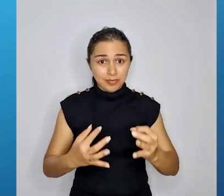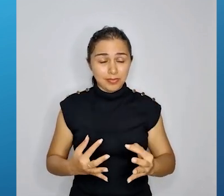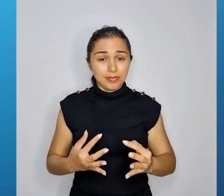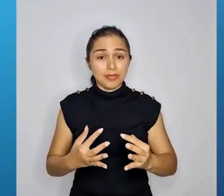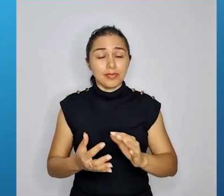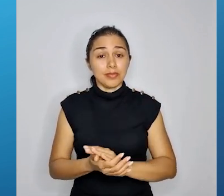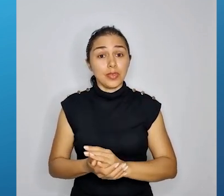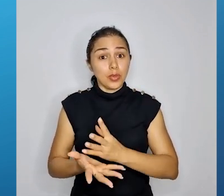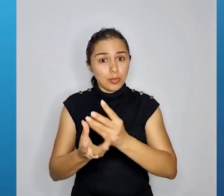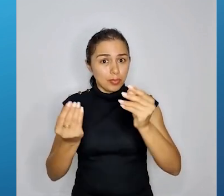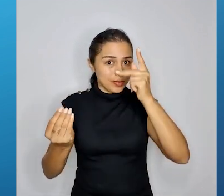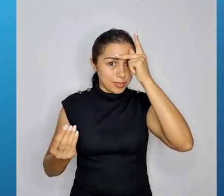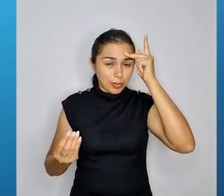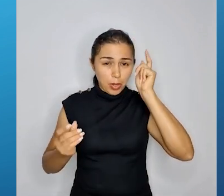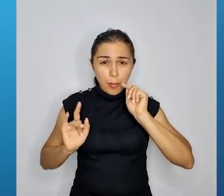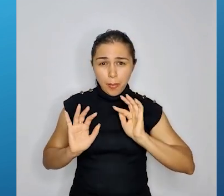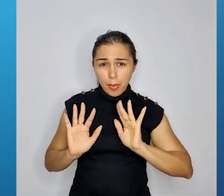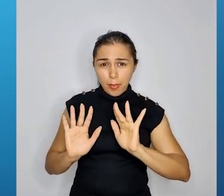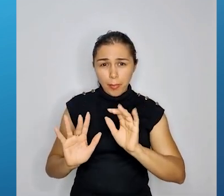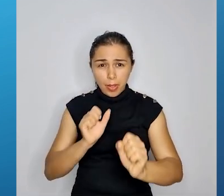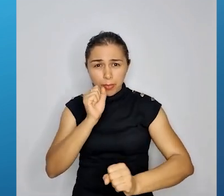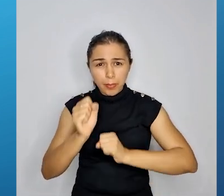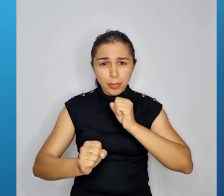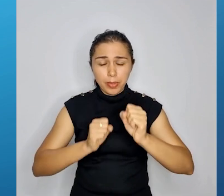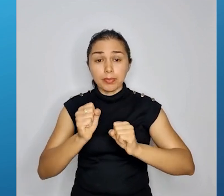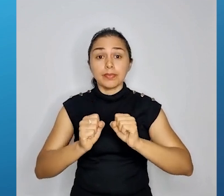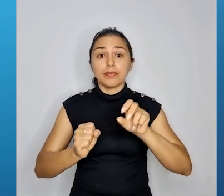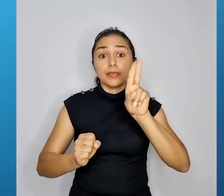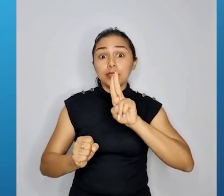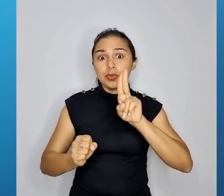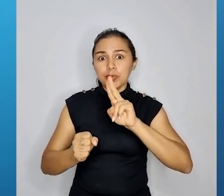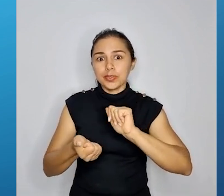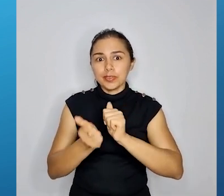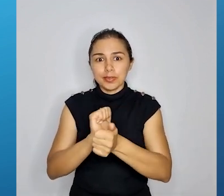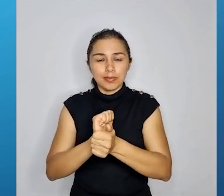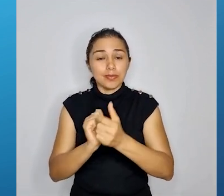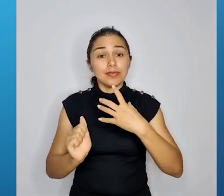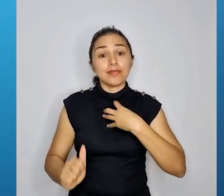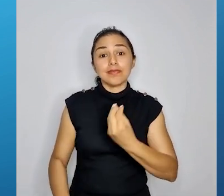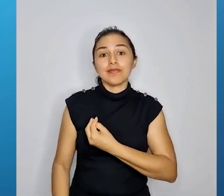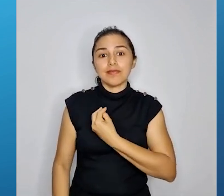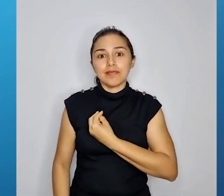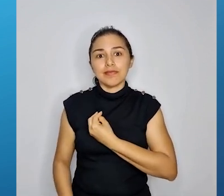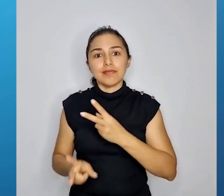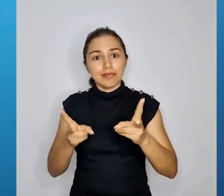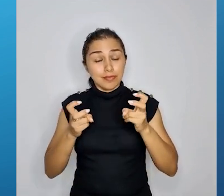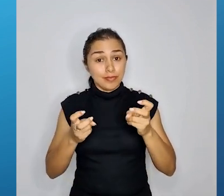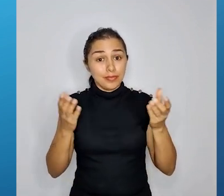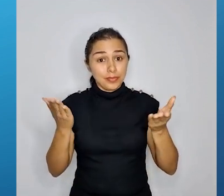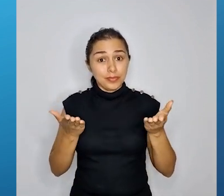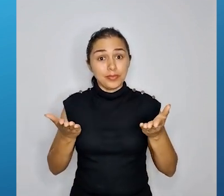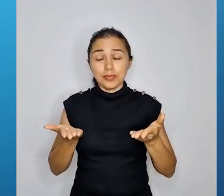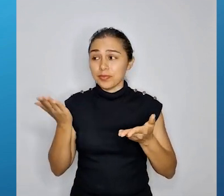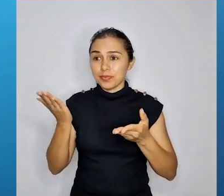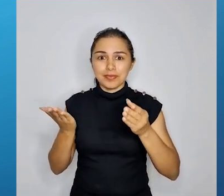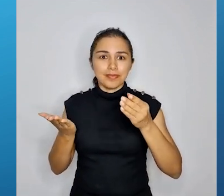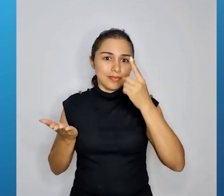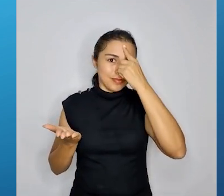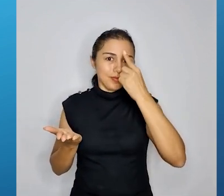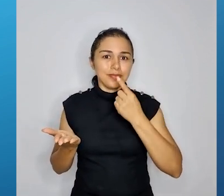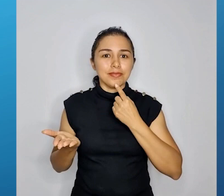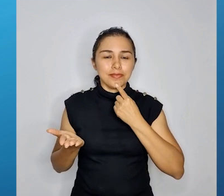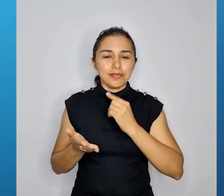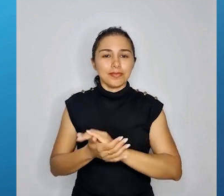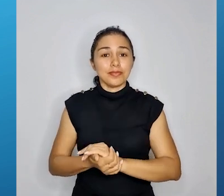daqueles maratonistas que utilizam aí essas provas como um estilo de vida? Olha aí essa prova agora, observa nessa imagem